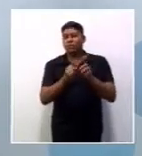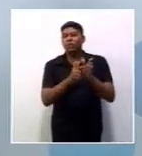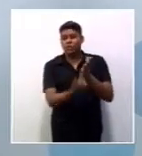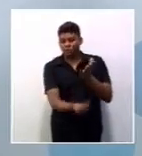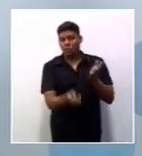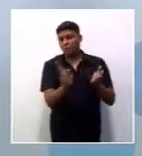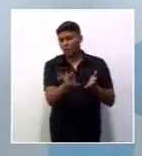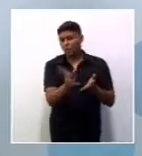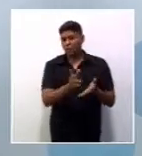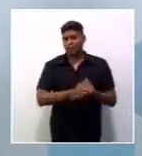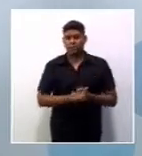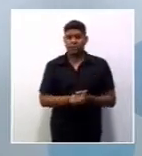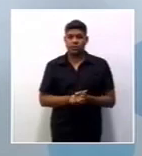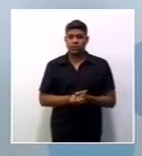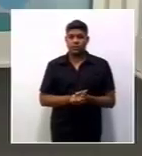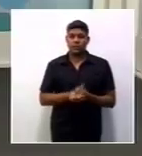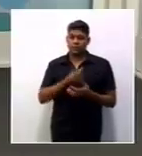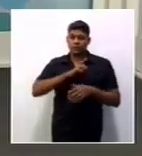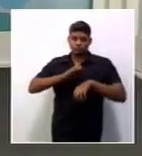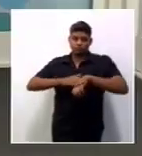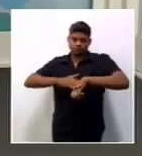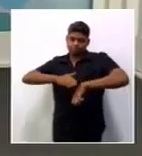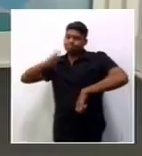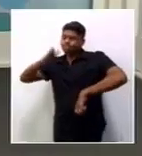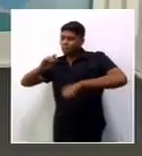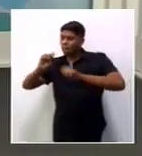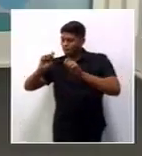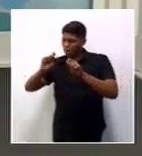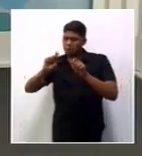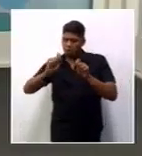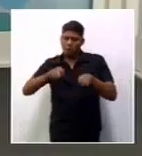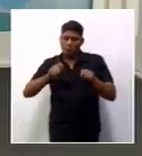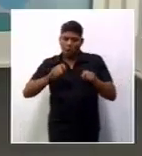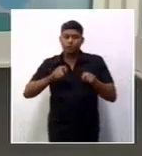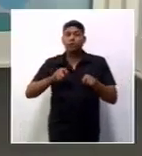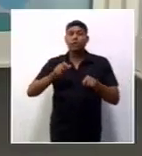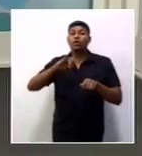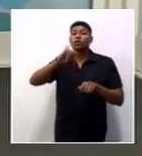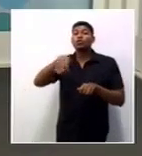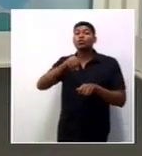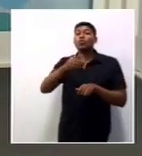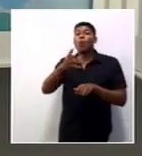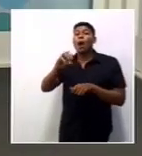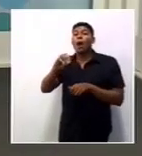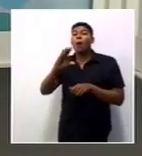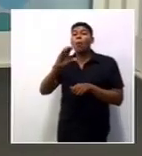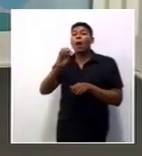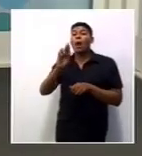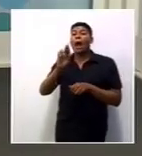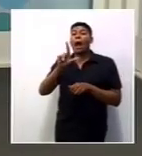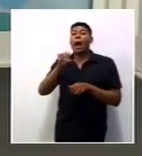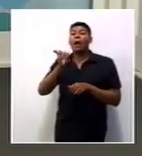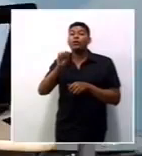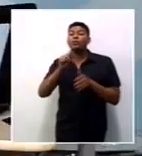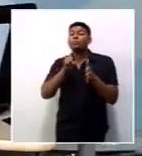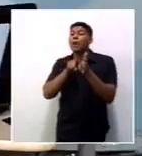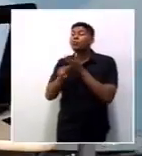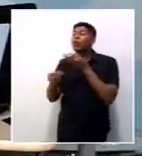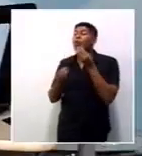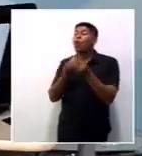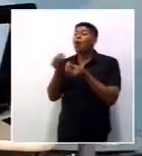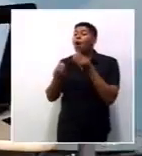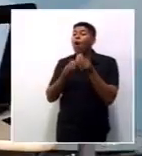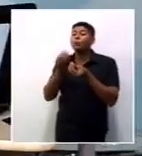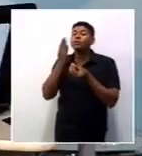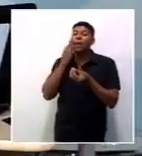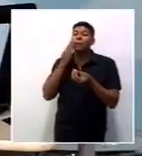tá? Tenho mais. Pode fazer mais uma. O João Carlos pergunta, como saber